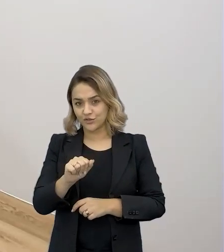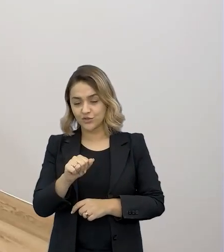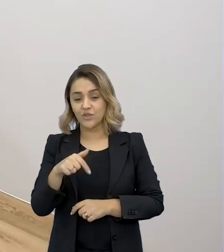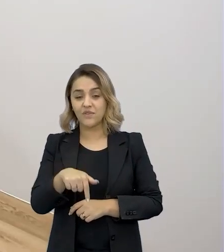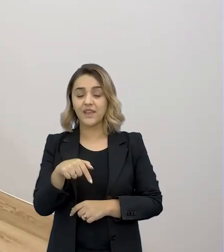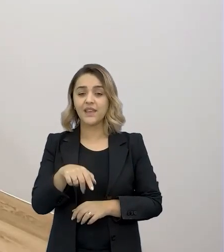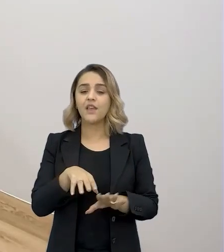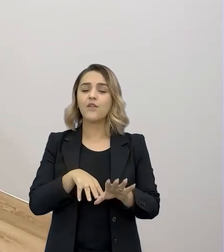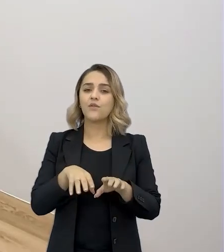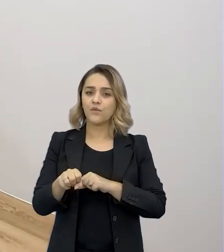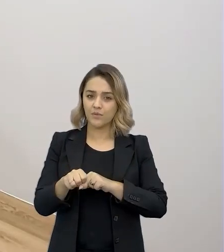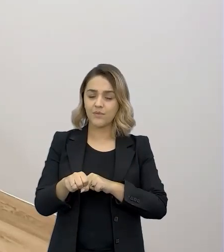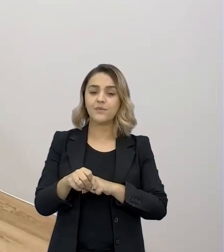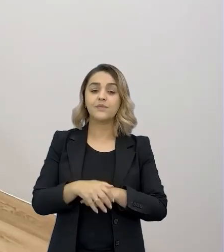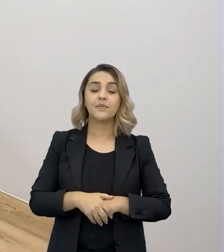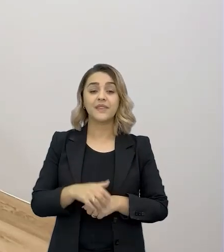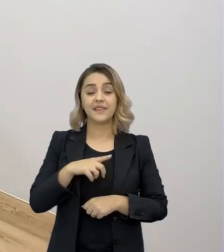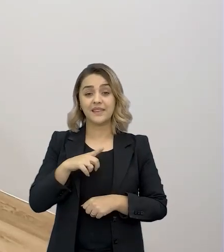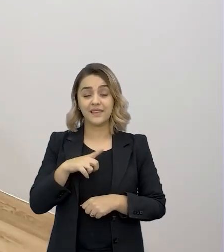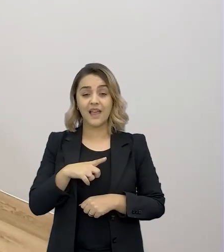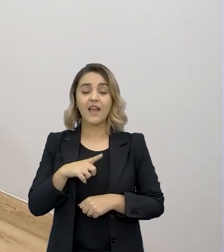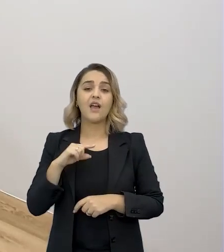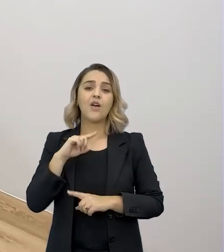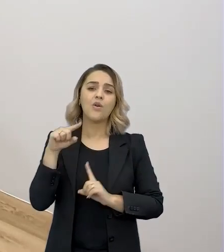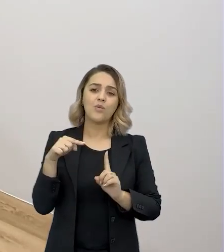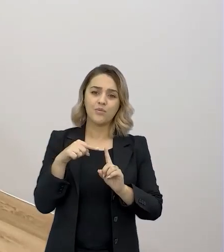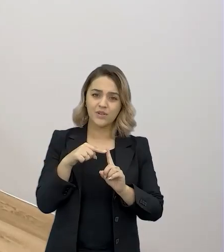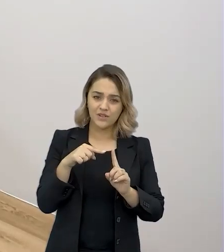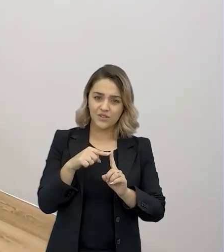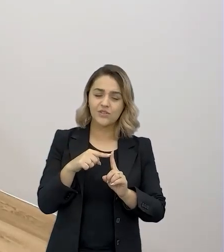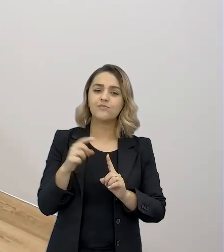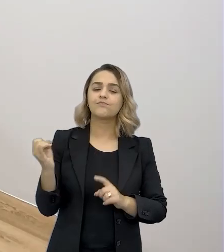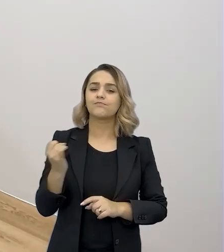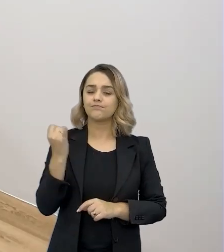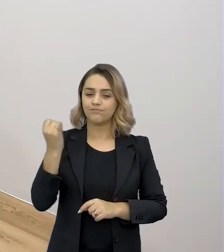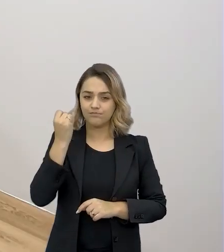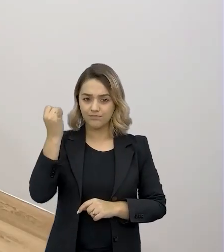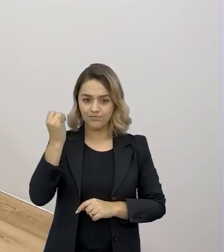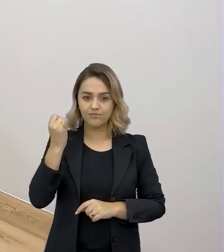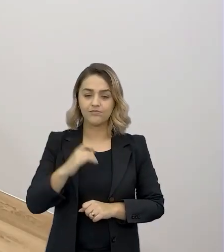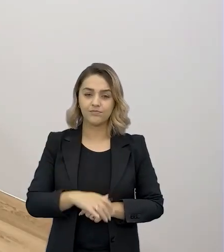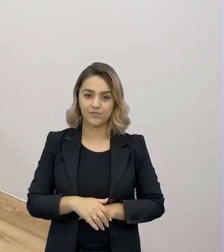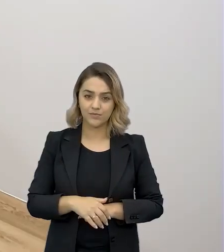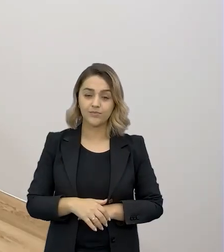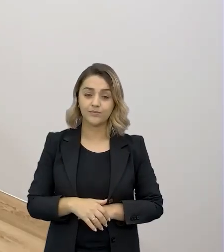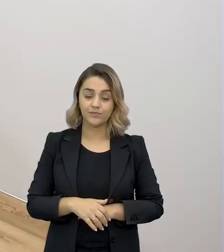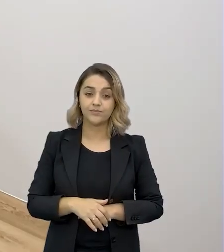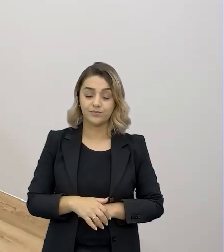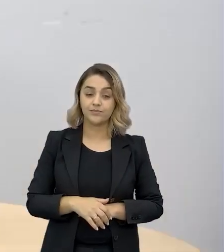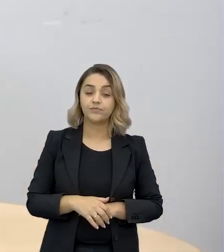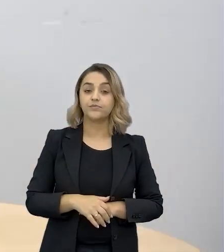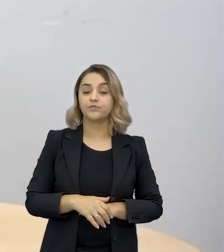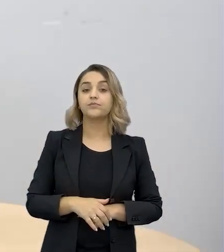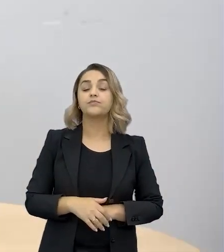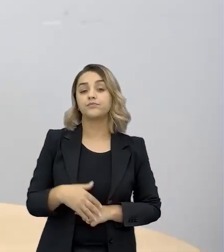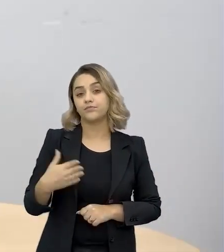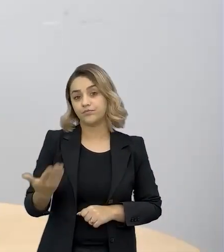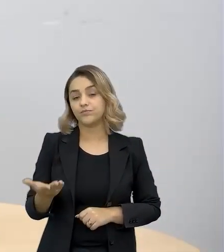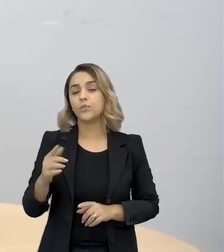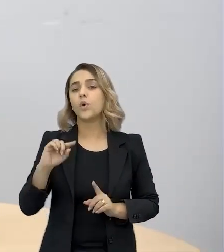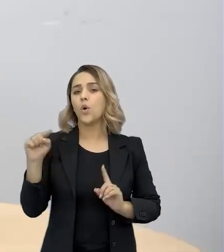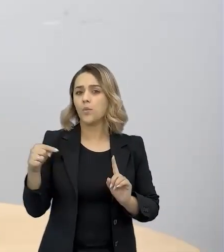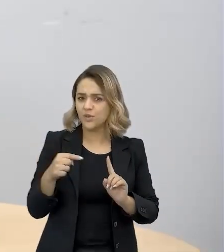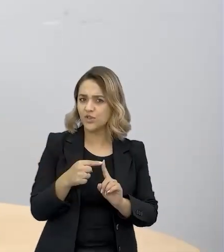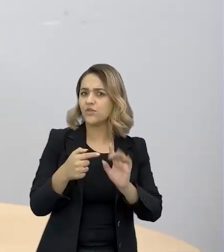nossas formações. Existe um motivo muito importante e esse motivo eu vou deixar bastante